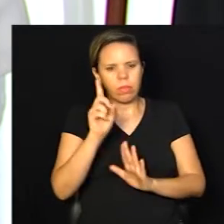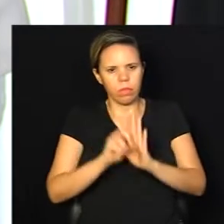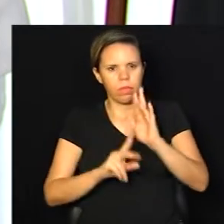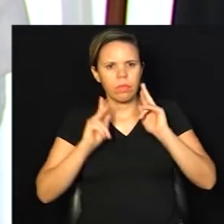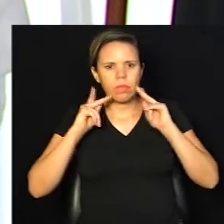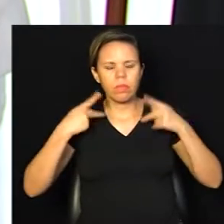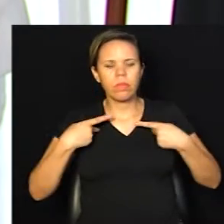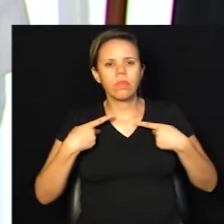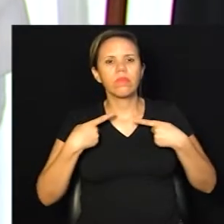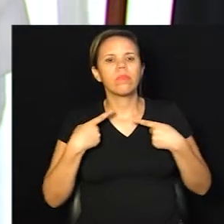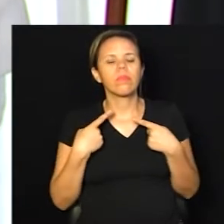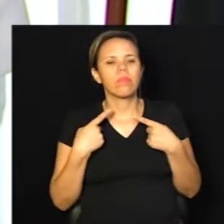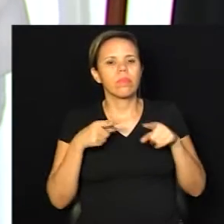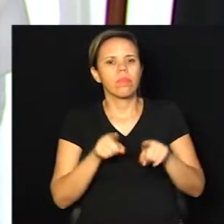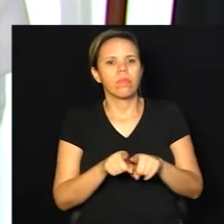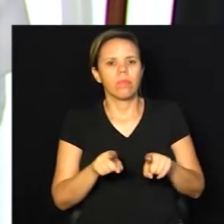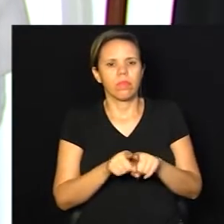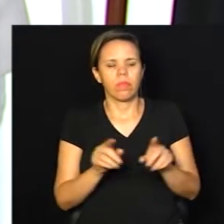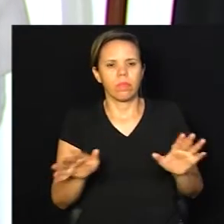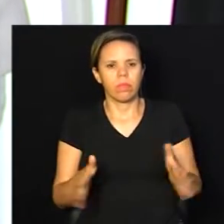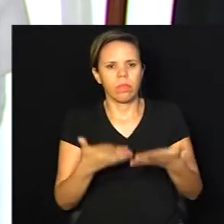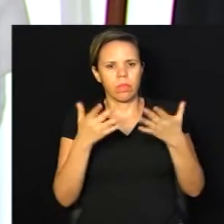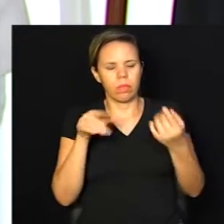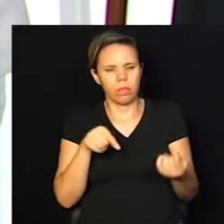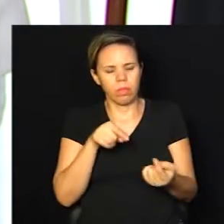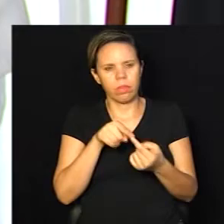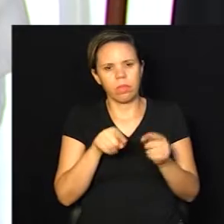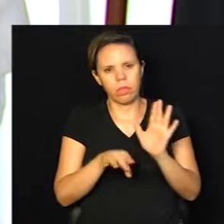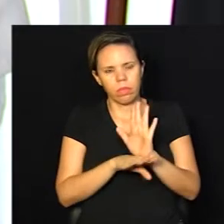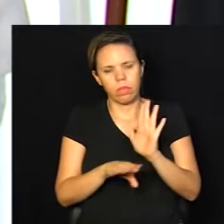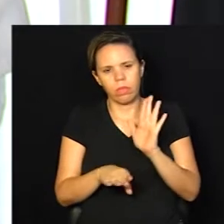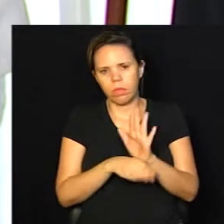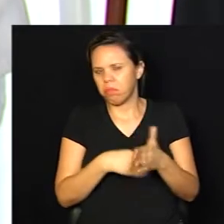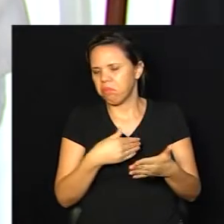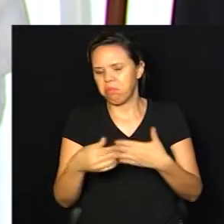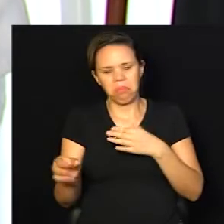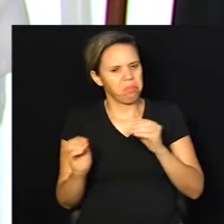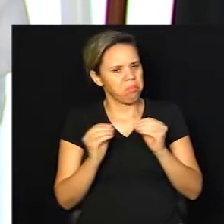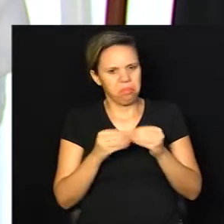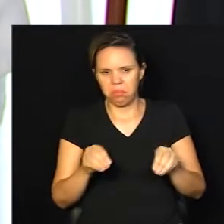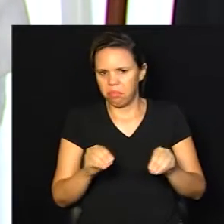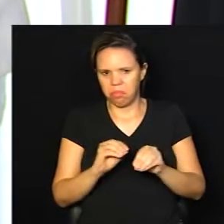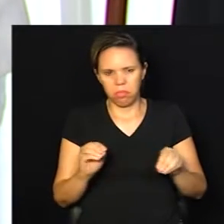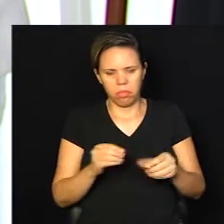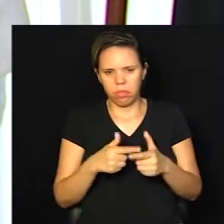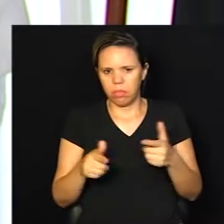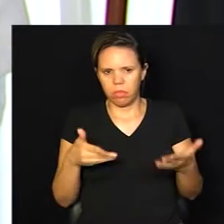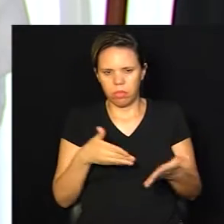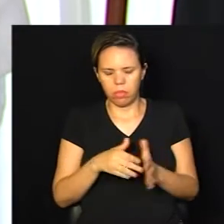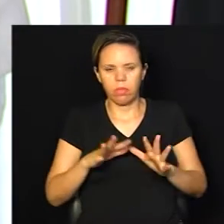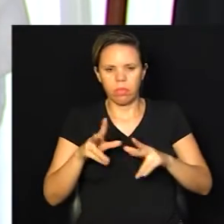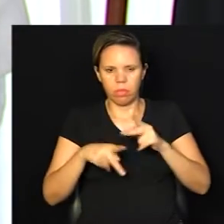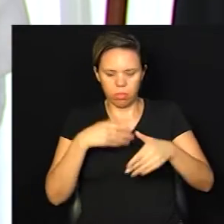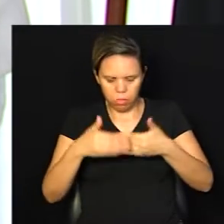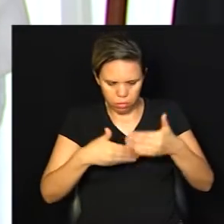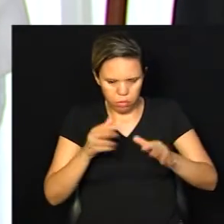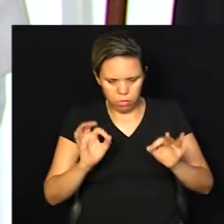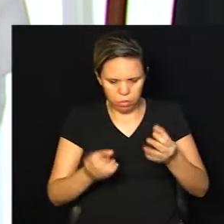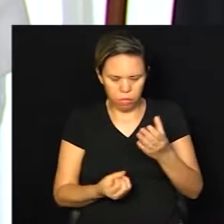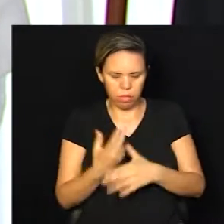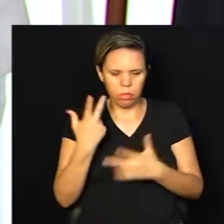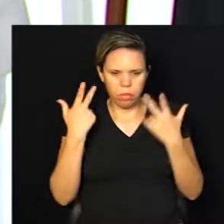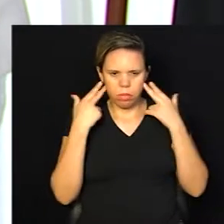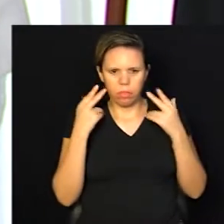dos direitos humanos, né? Também contribuir com essa missão sem qualquer prejuízo de descontinuidade já para todos os